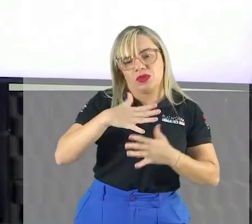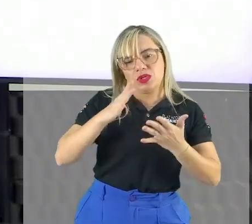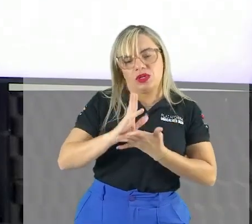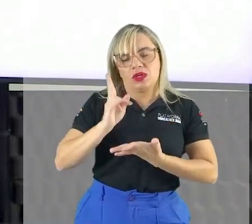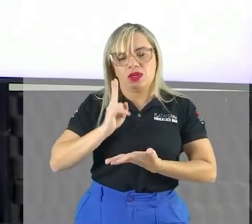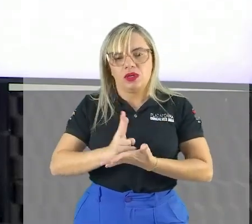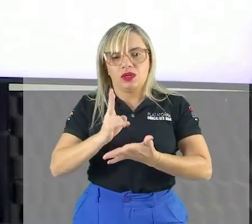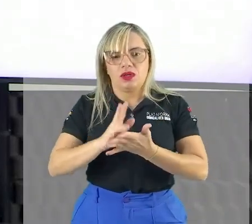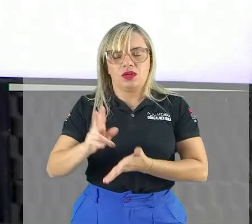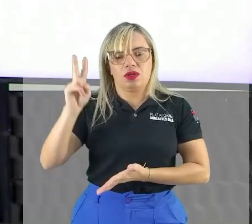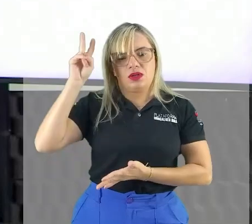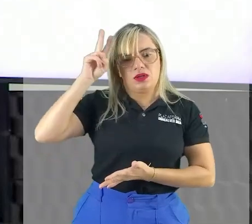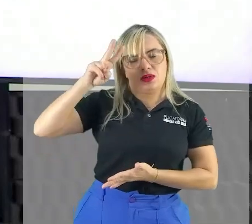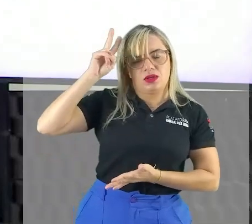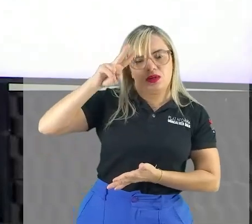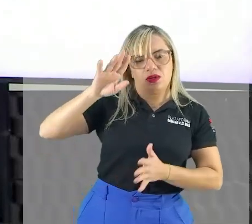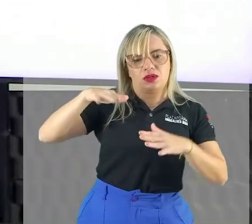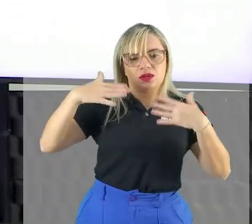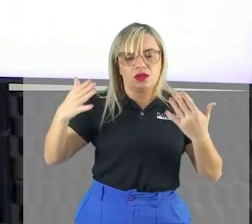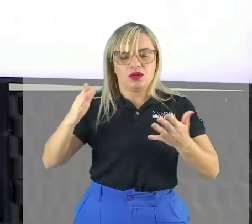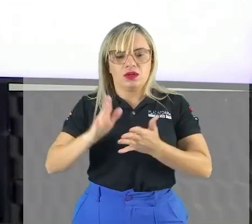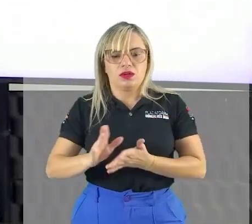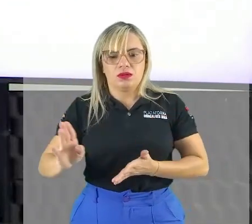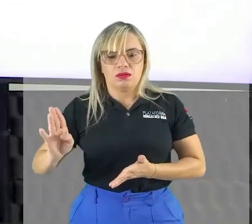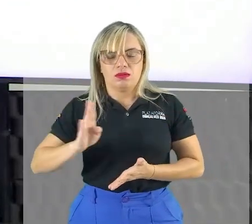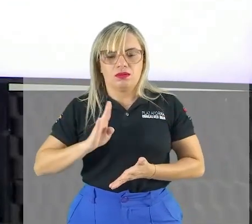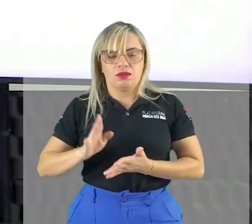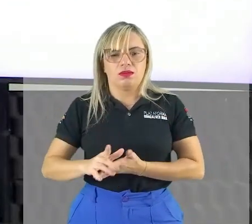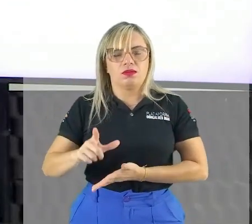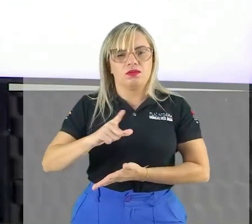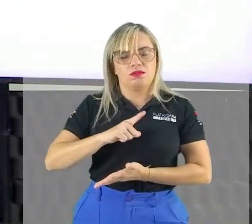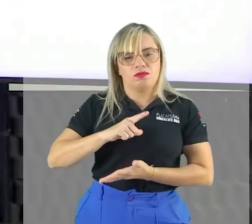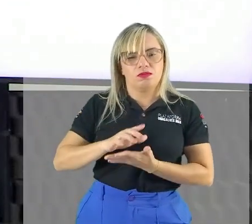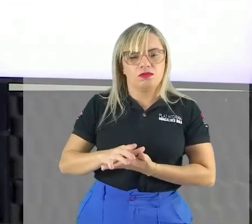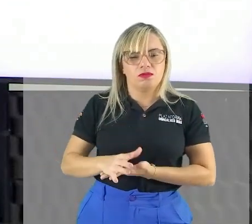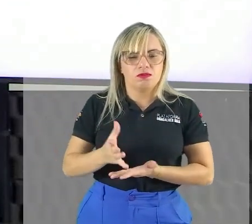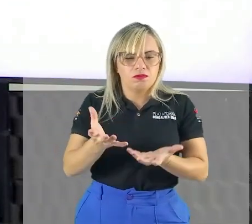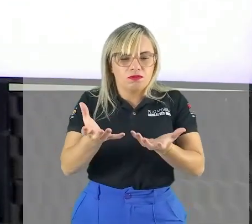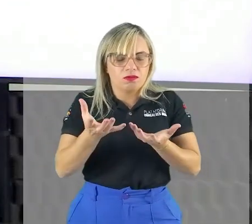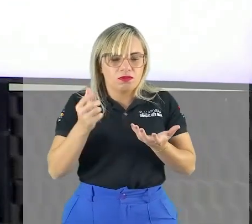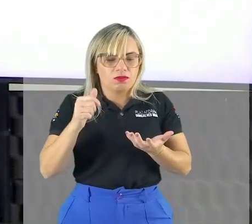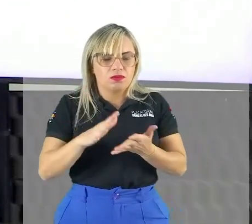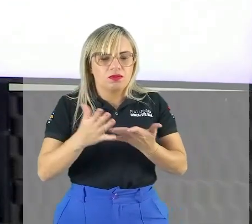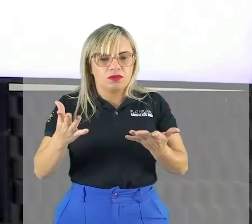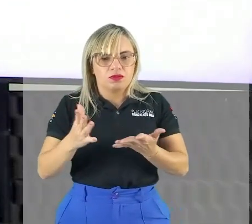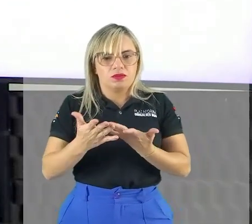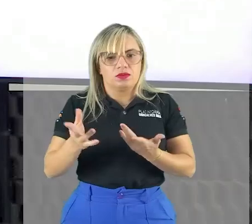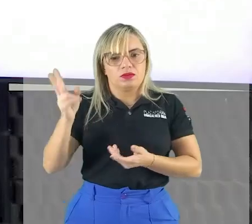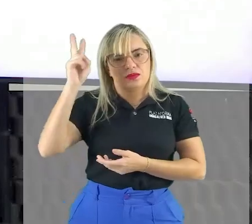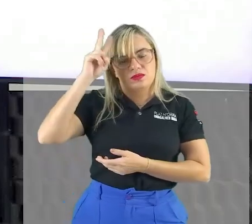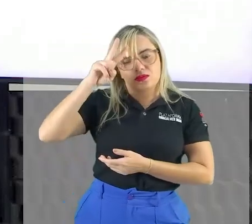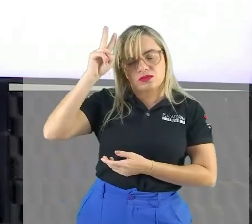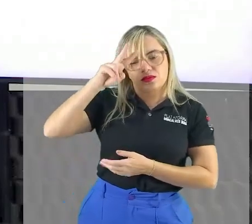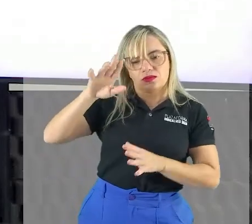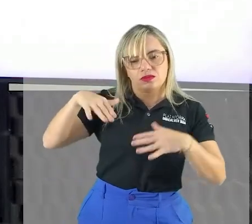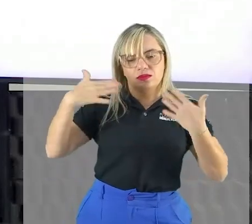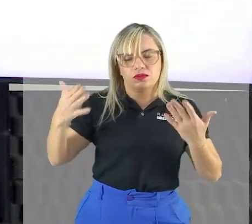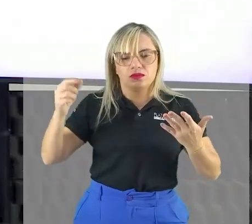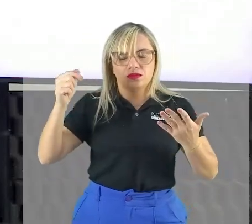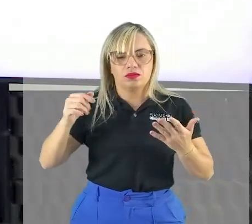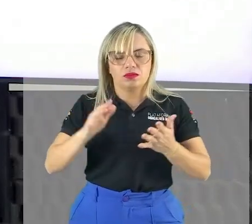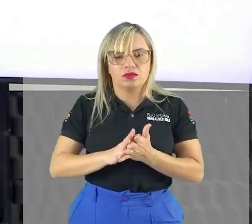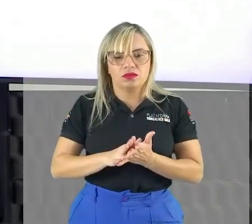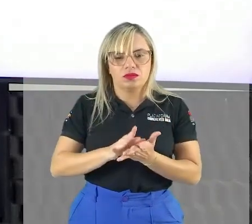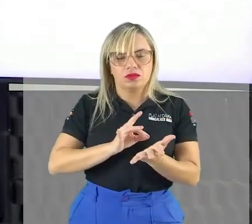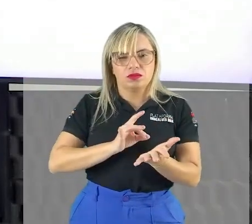sempre lembrar disso. Então, a burguesia tem esse interesse. Quanto mais enfraquece, olha só, lembrando que é um inimigo